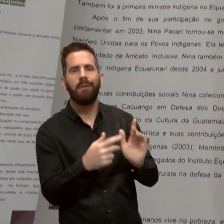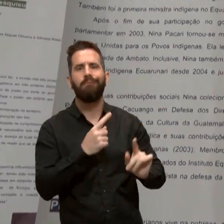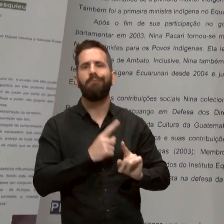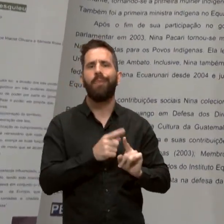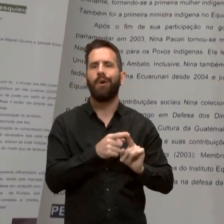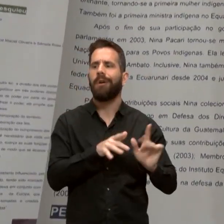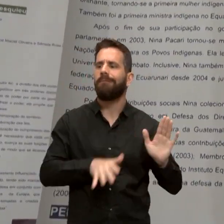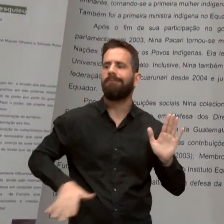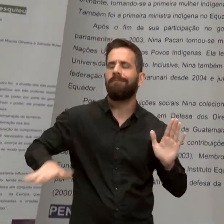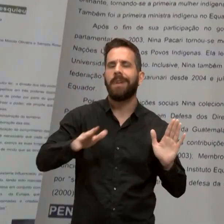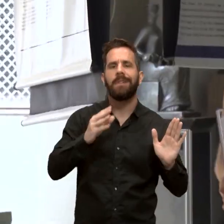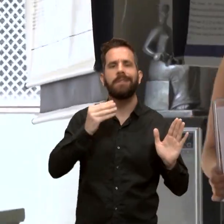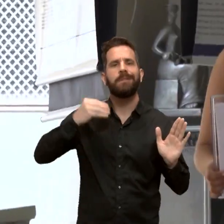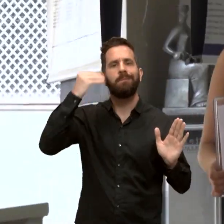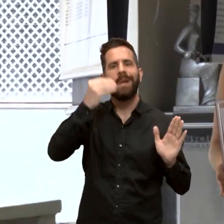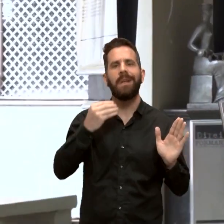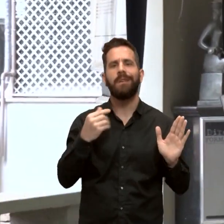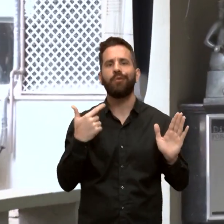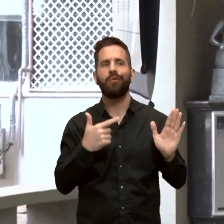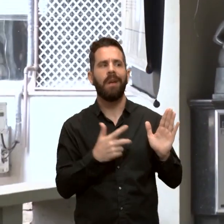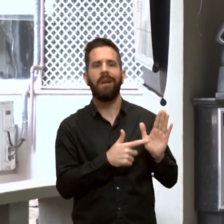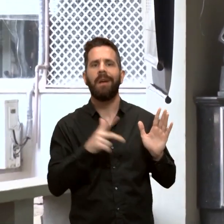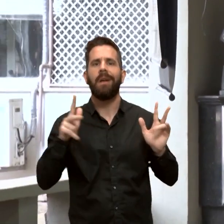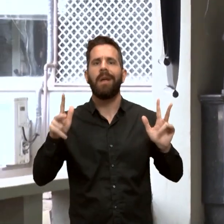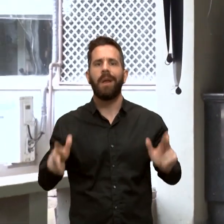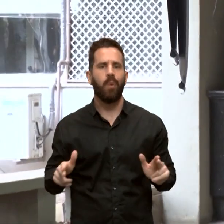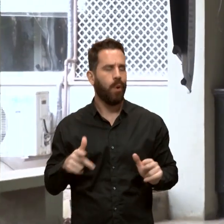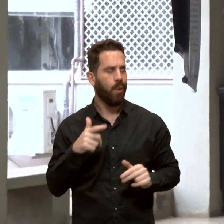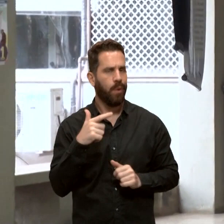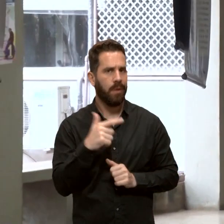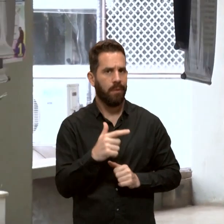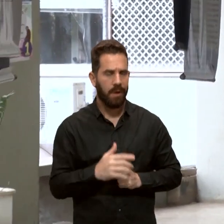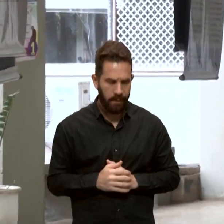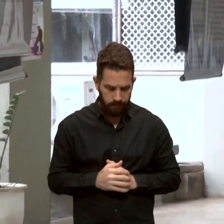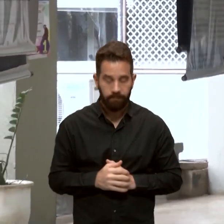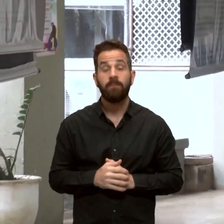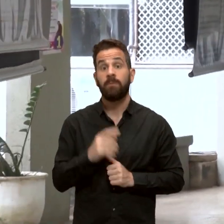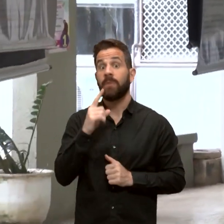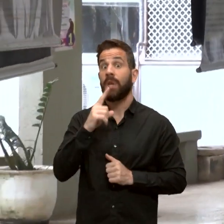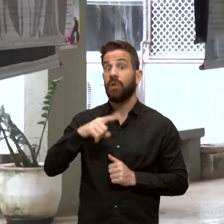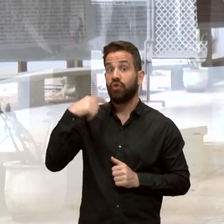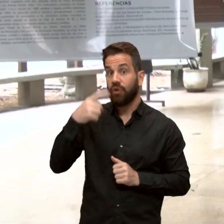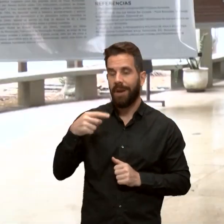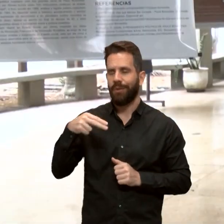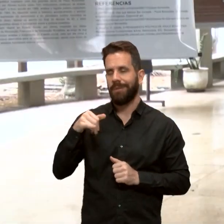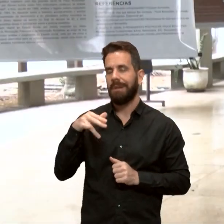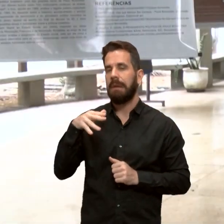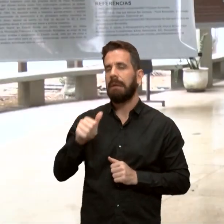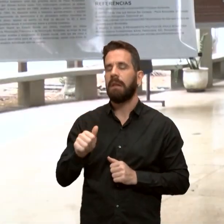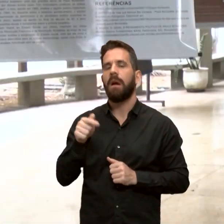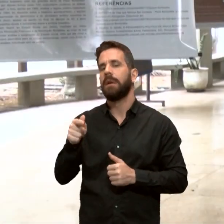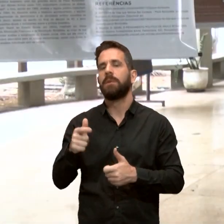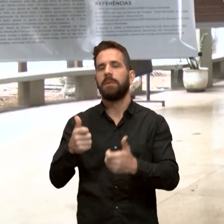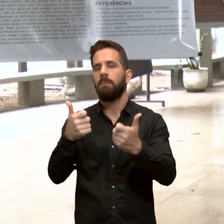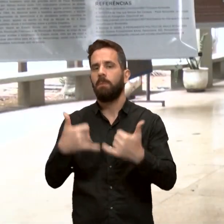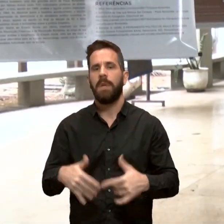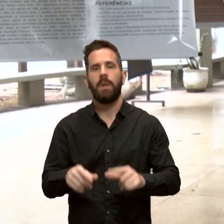as mesmas experiências de vida que essa pessoa teve. E no direito, ela fala muito sobre